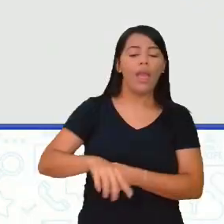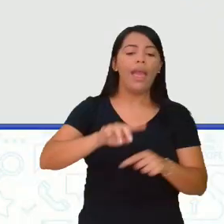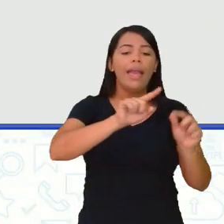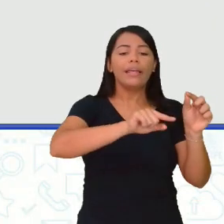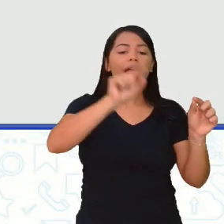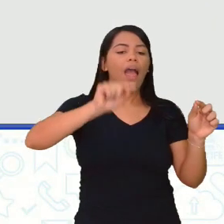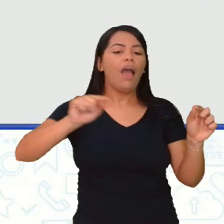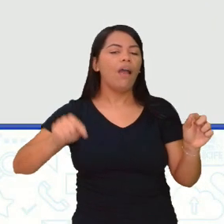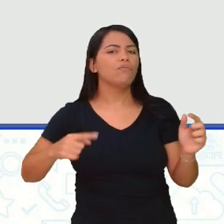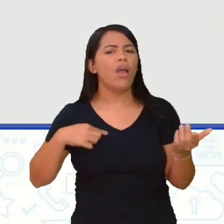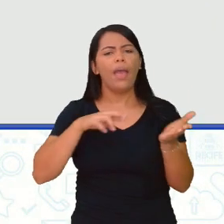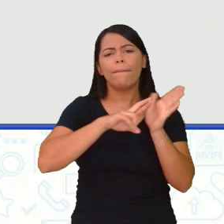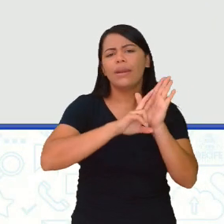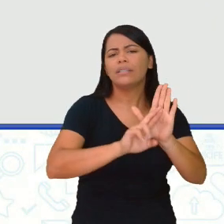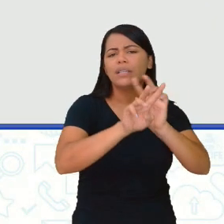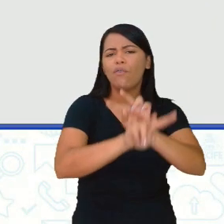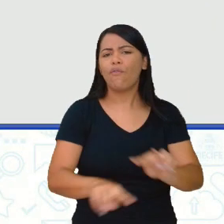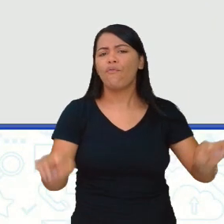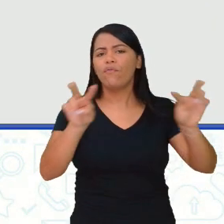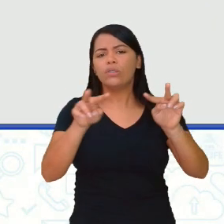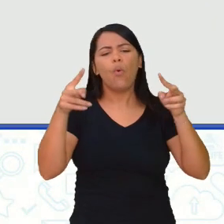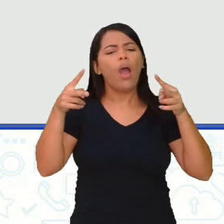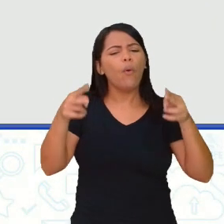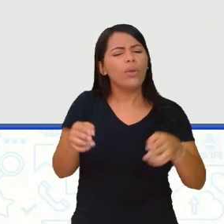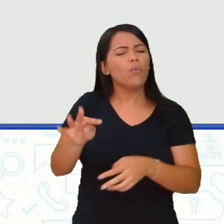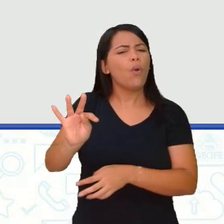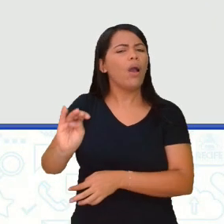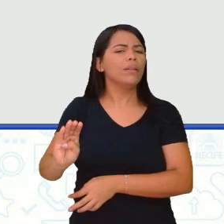visuais, exatamente como a tabela.